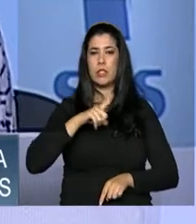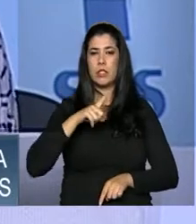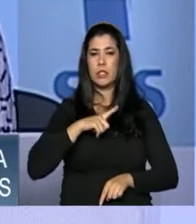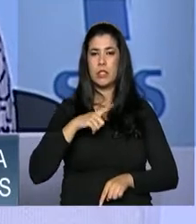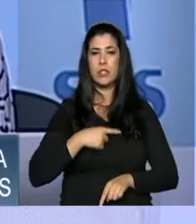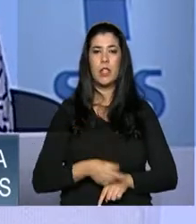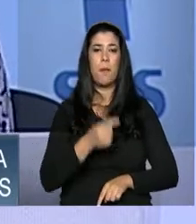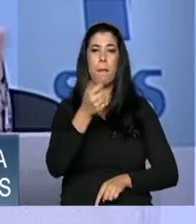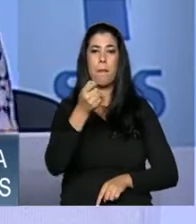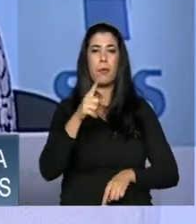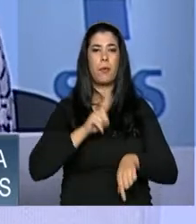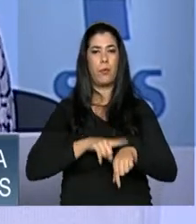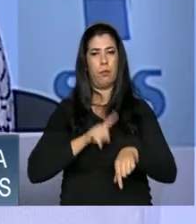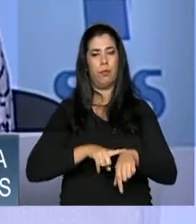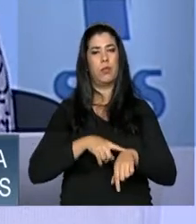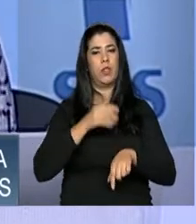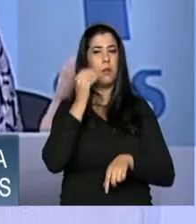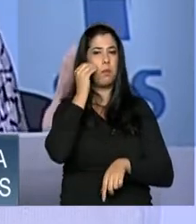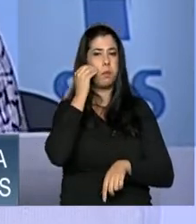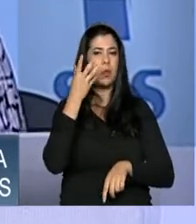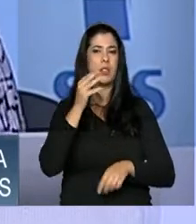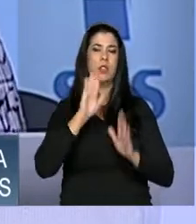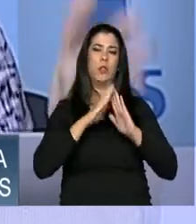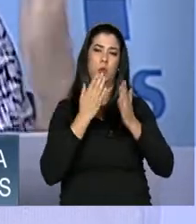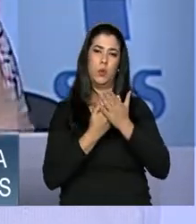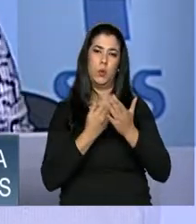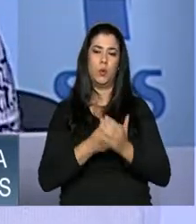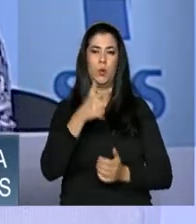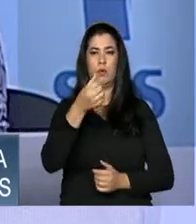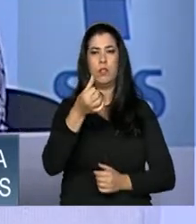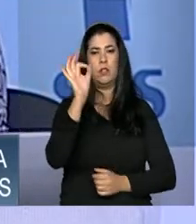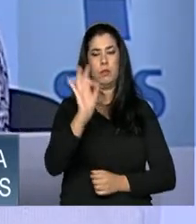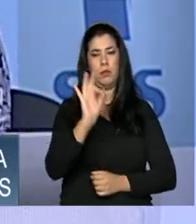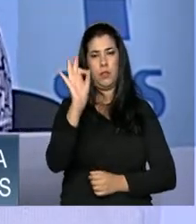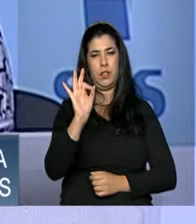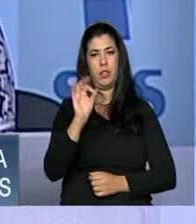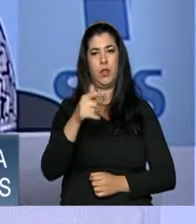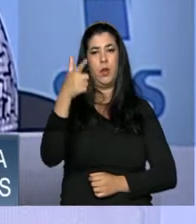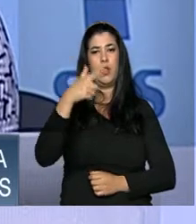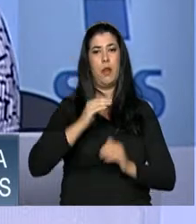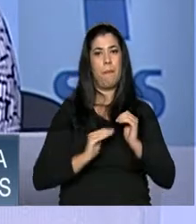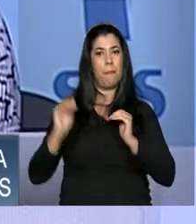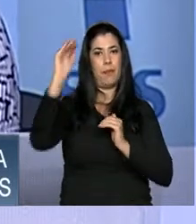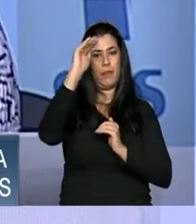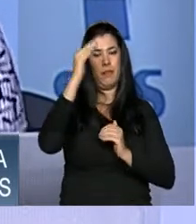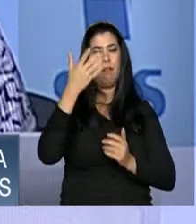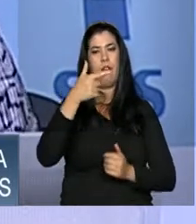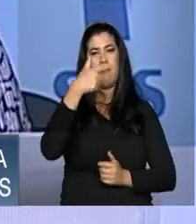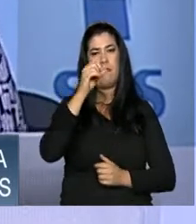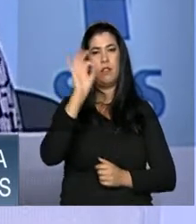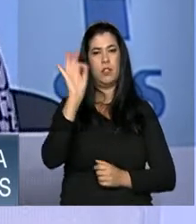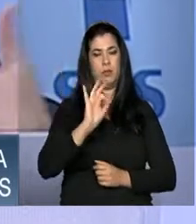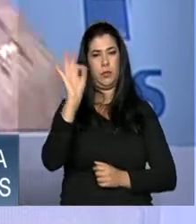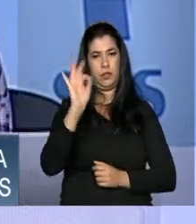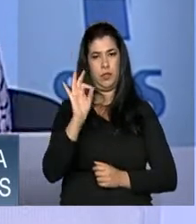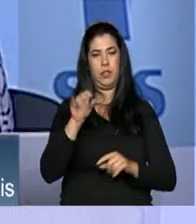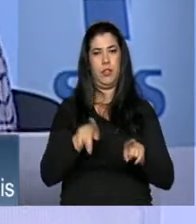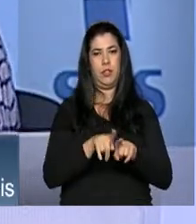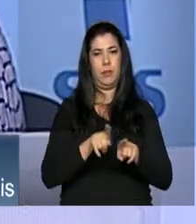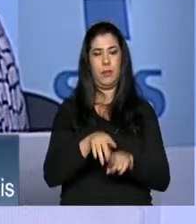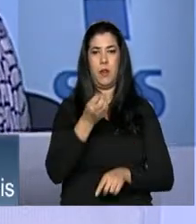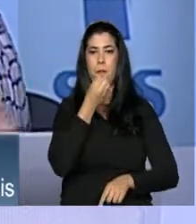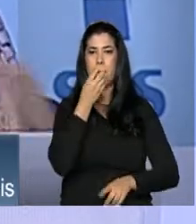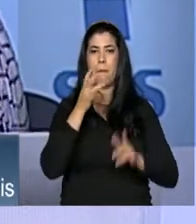menor escolaridade assistem muito mais televisão, 26%, e alta escolaridade, 20%. A